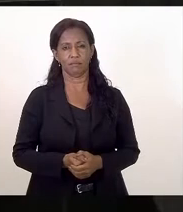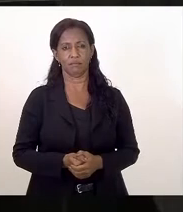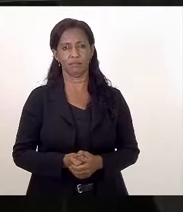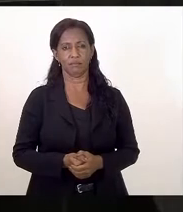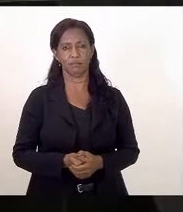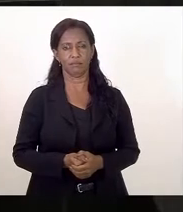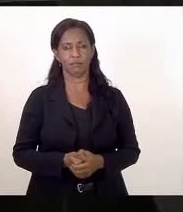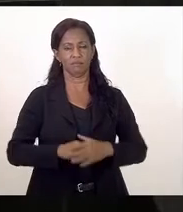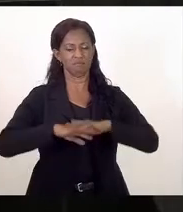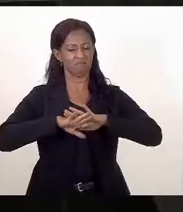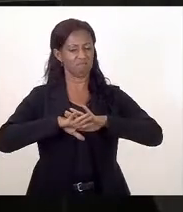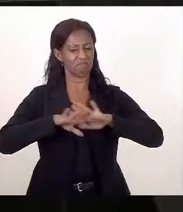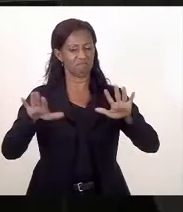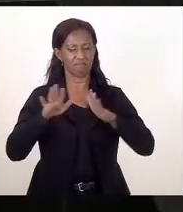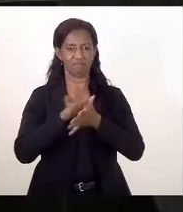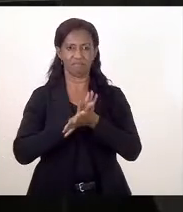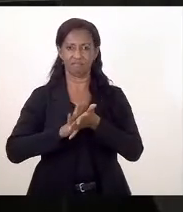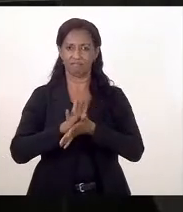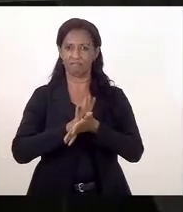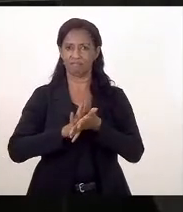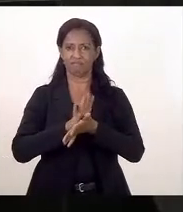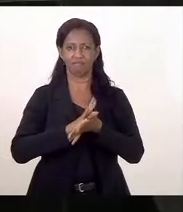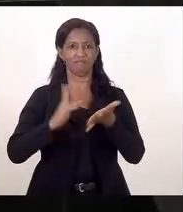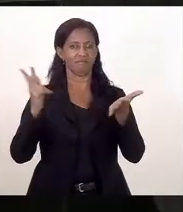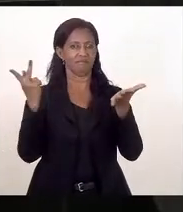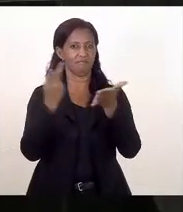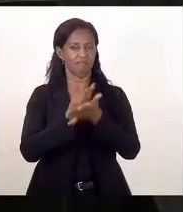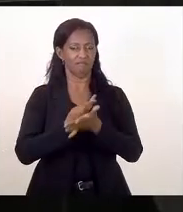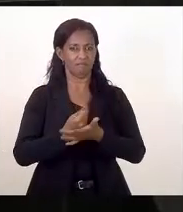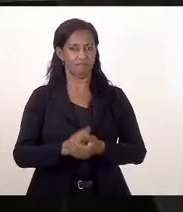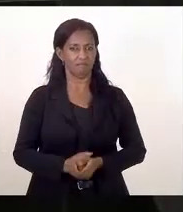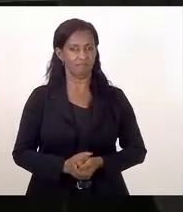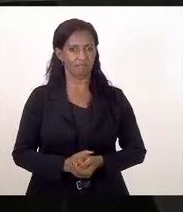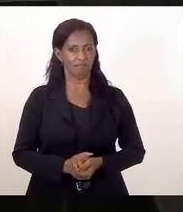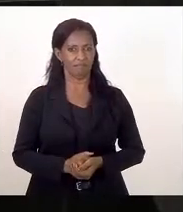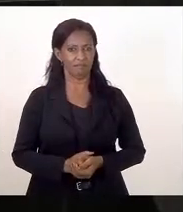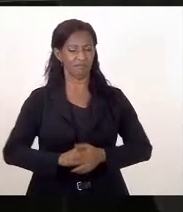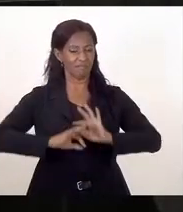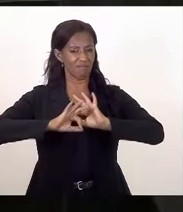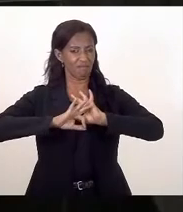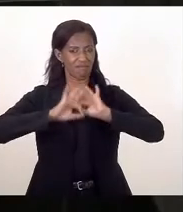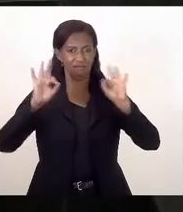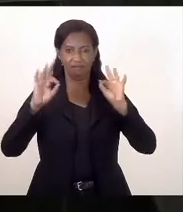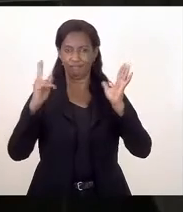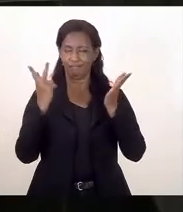Mas nada disso aconteceu e nem acontece.